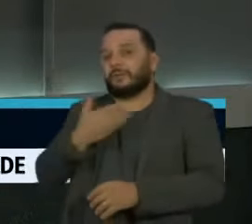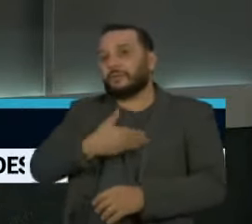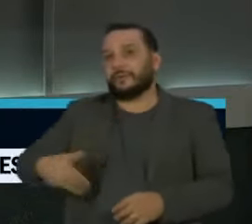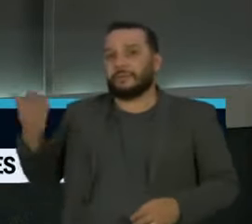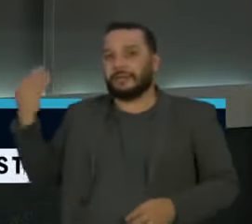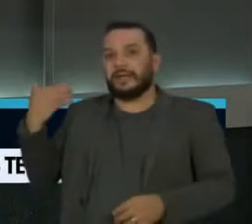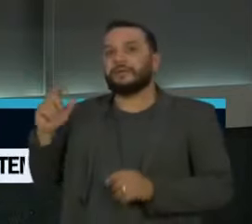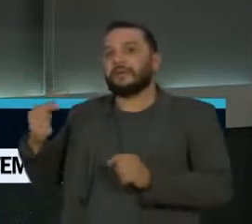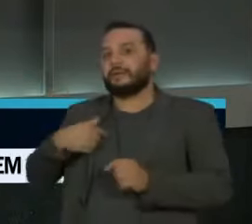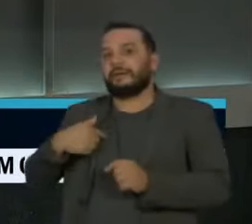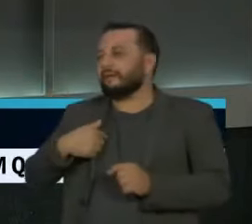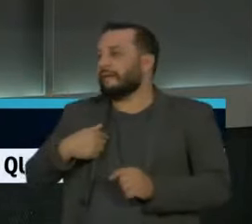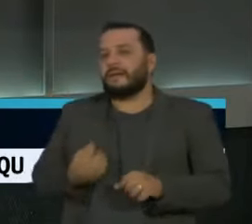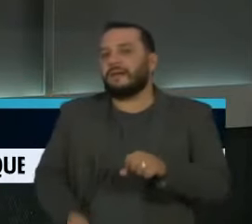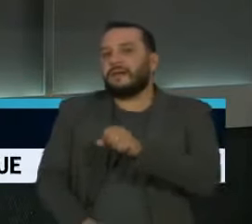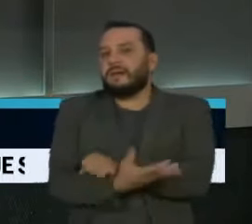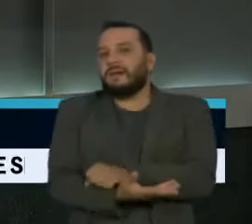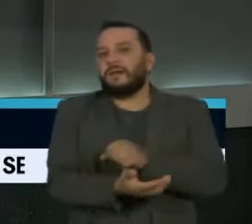compra o Congresso.